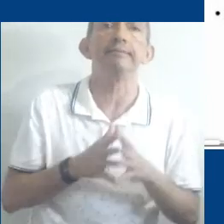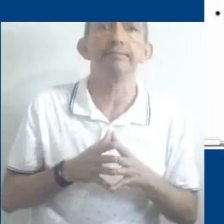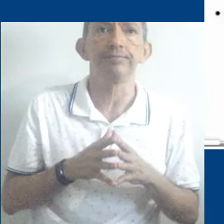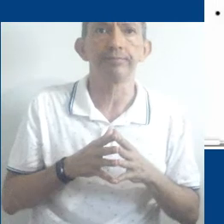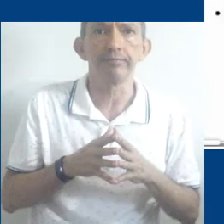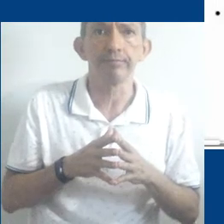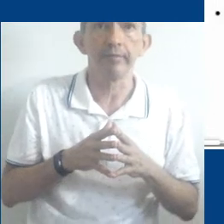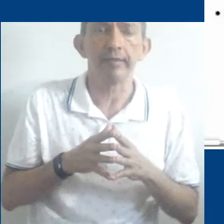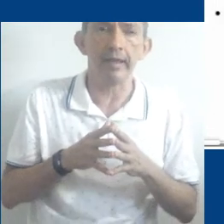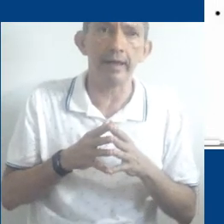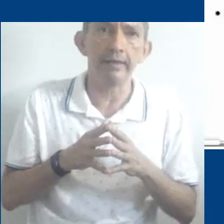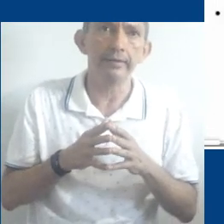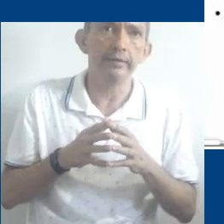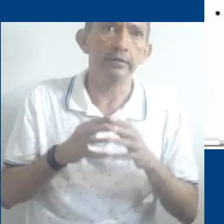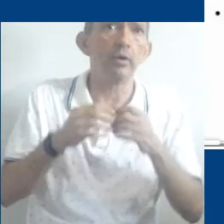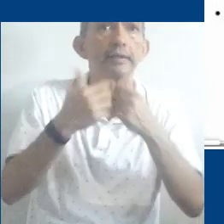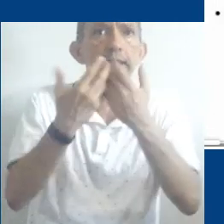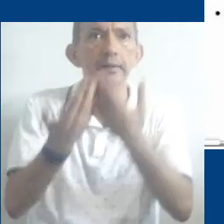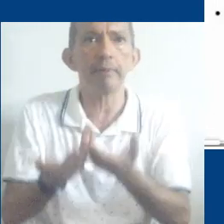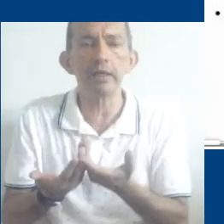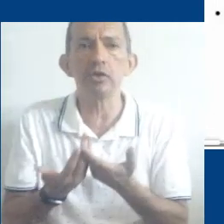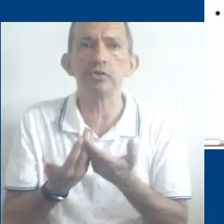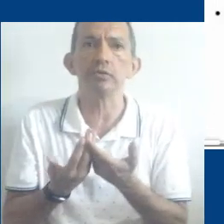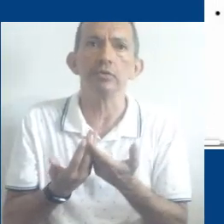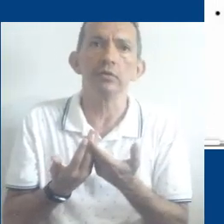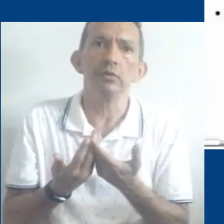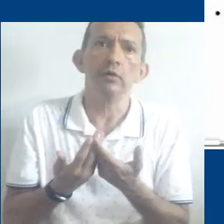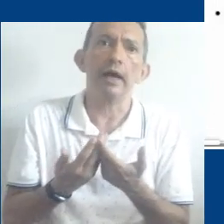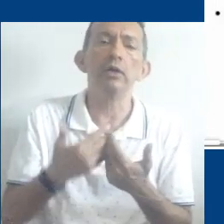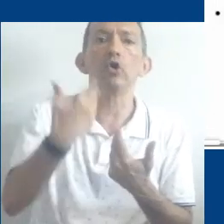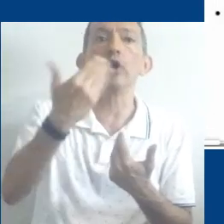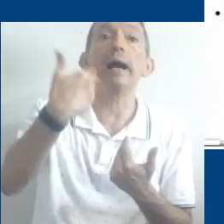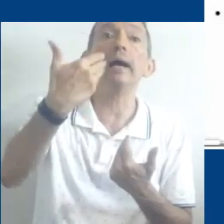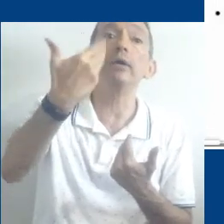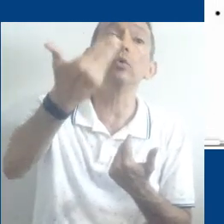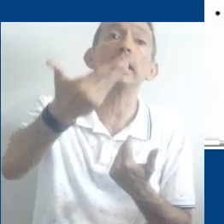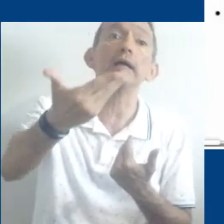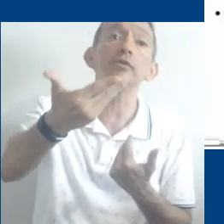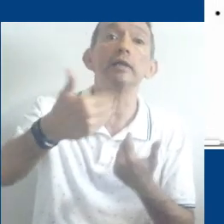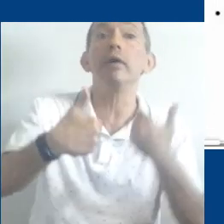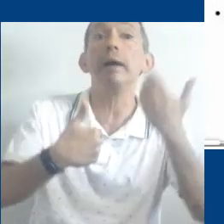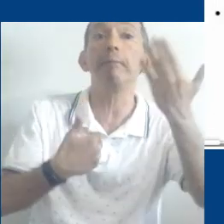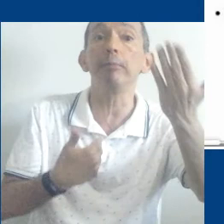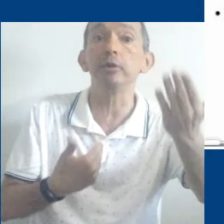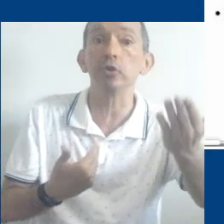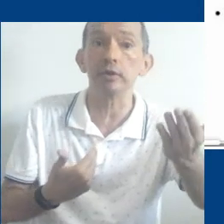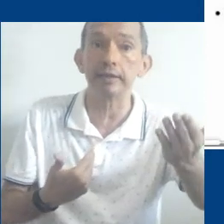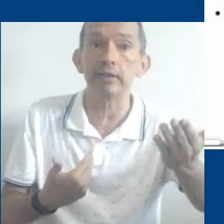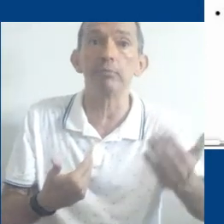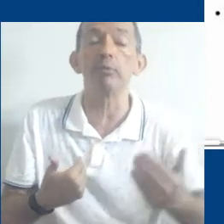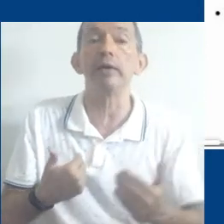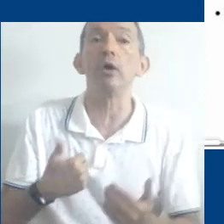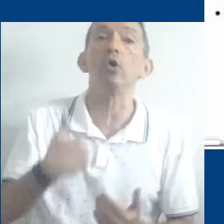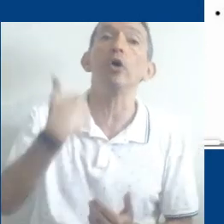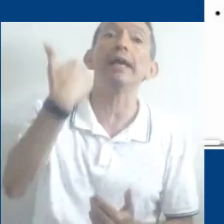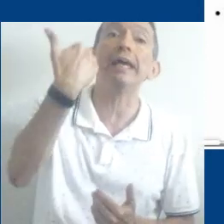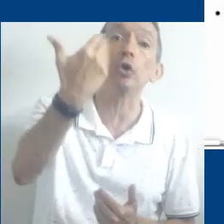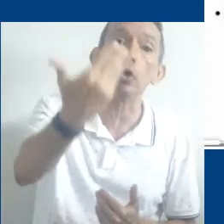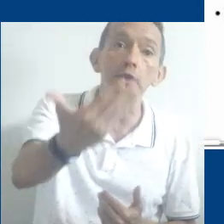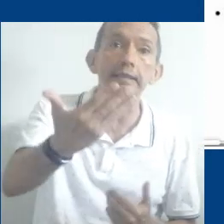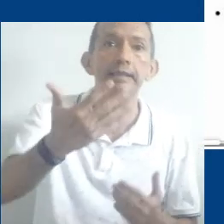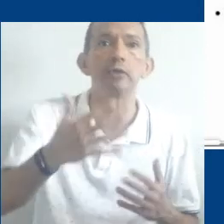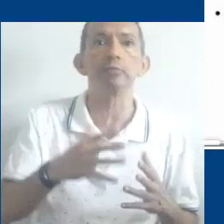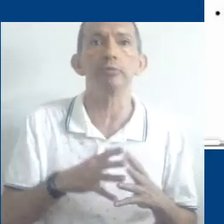silicose. Tá? Então atente para isso. Aí ocorre, no caso, aí não é a apoptose da célula pulmonar, ocorre